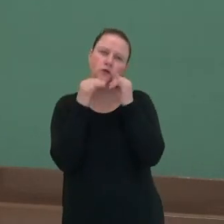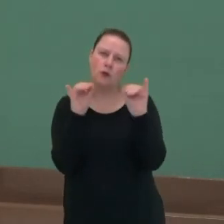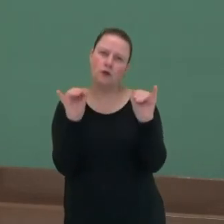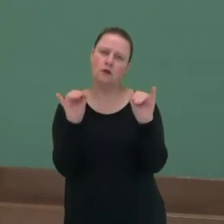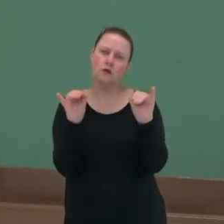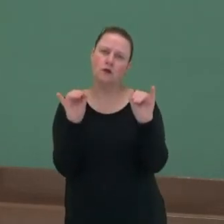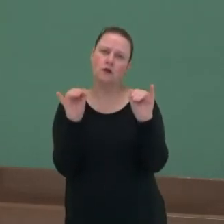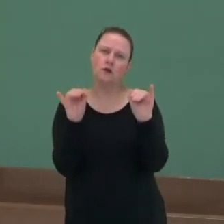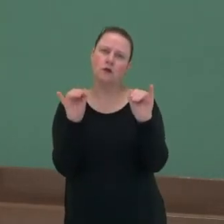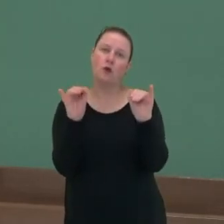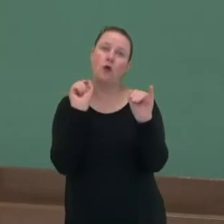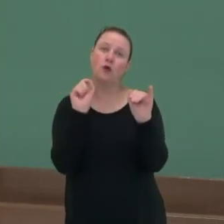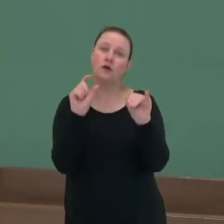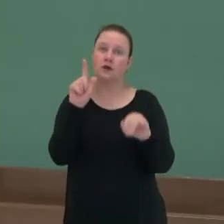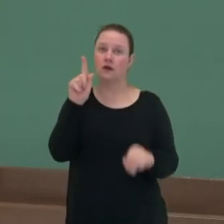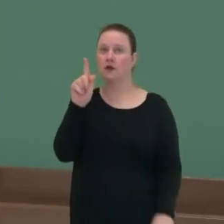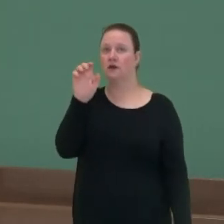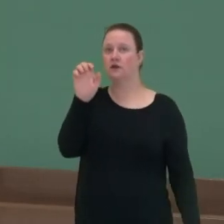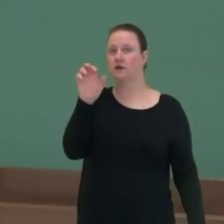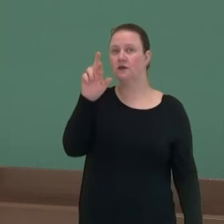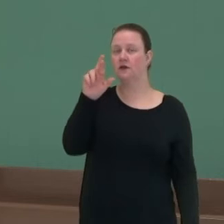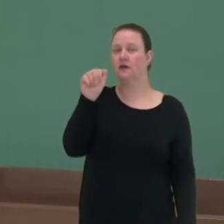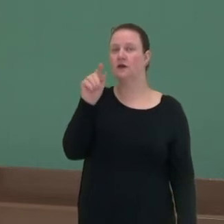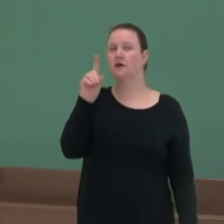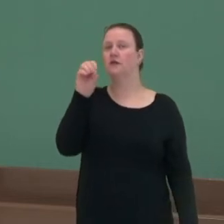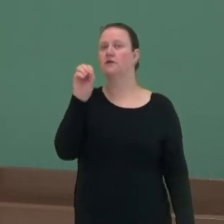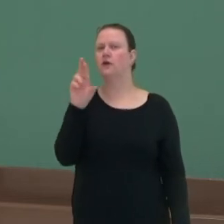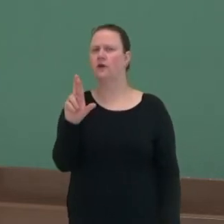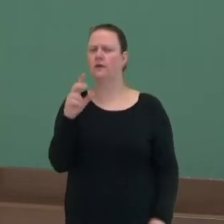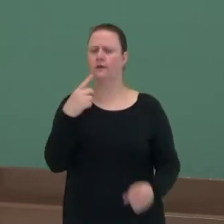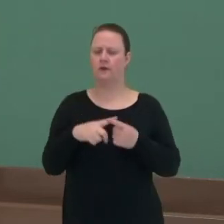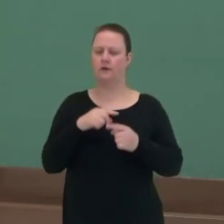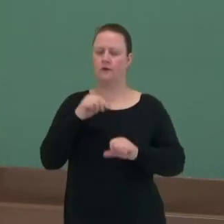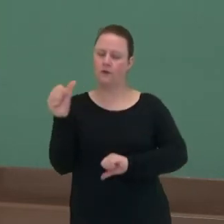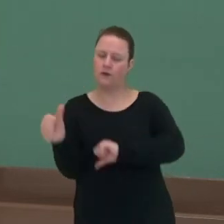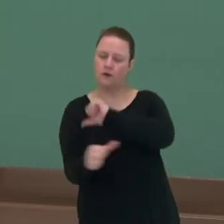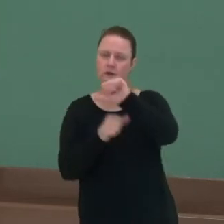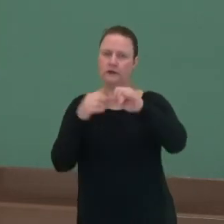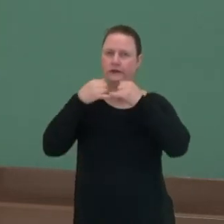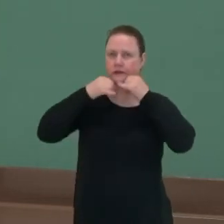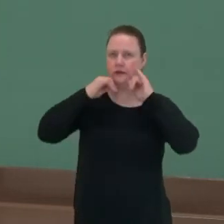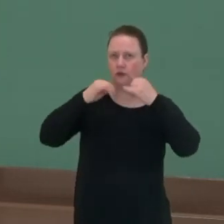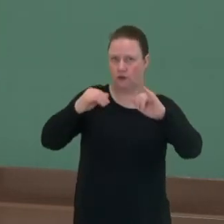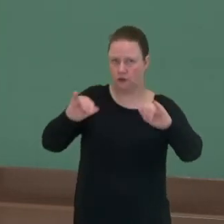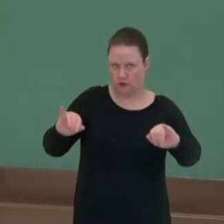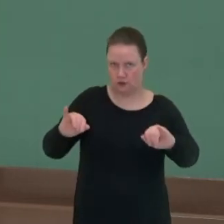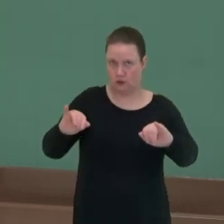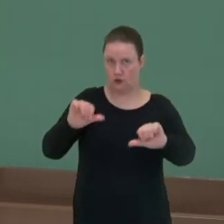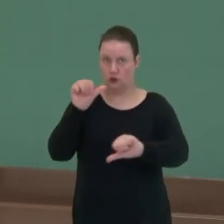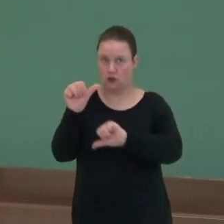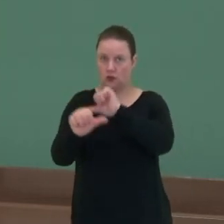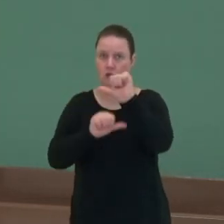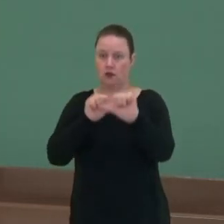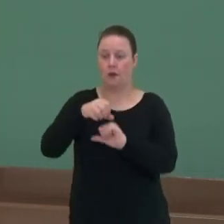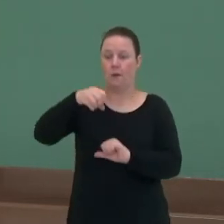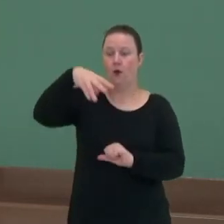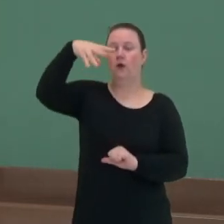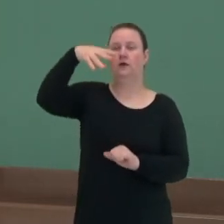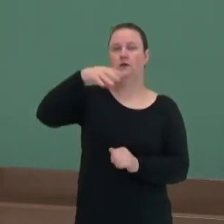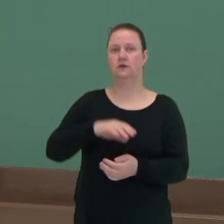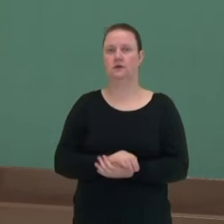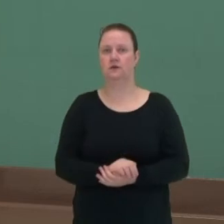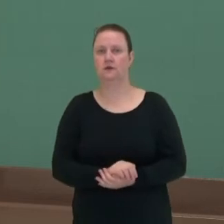considerado o gerador, porque ele transforma a energia química em energia luminosa,